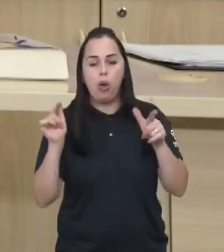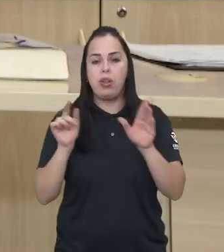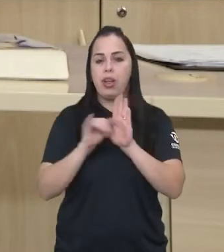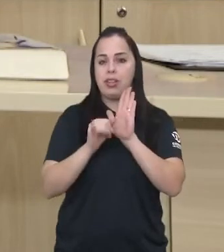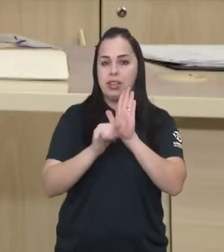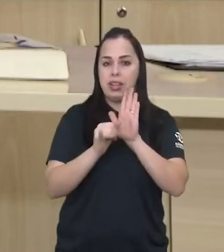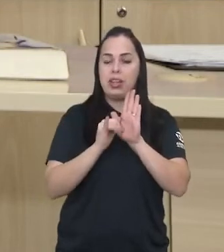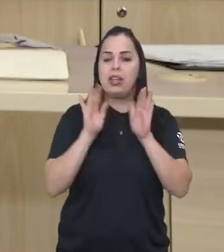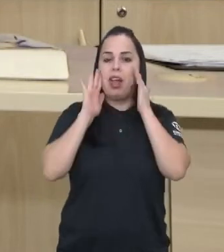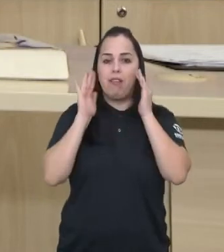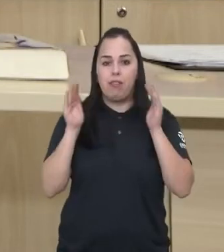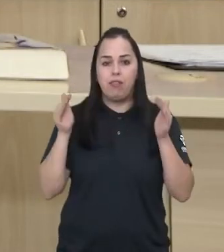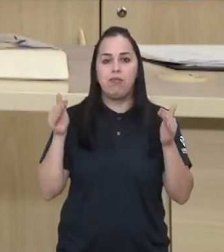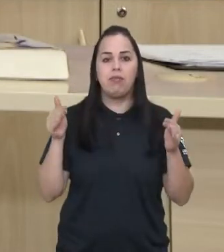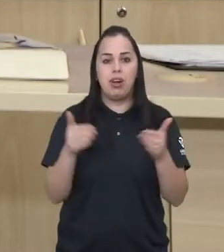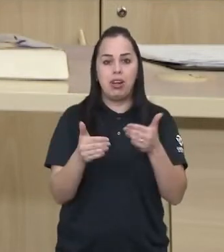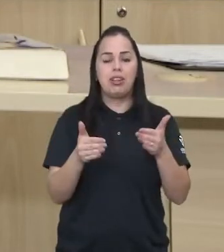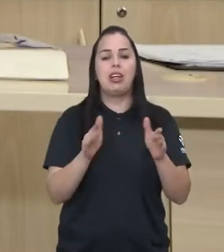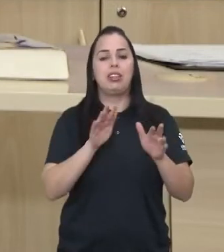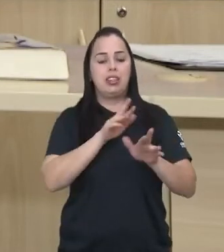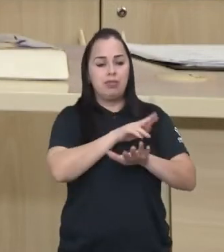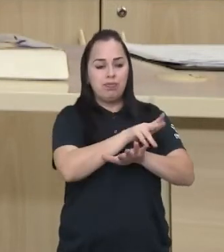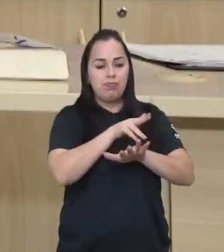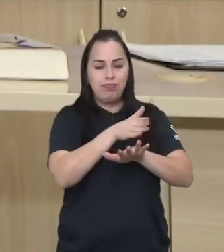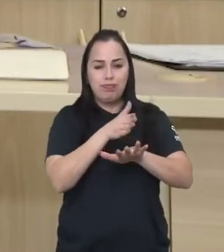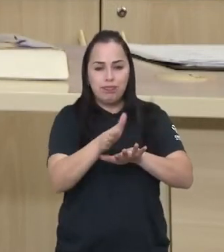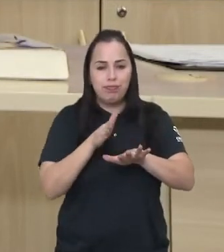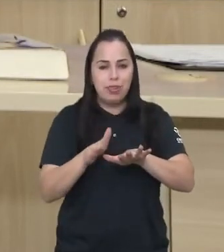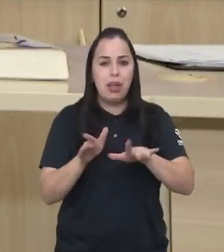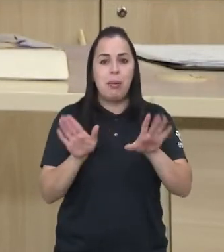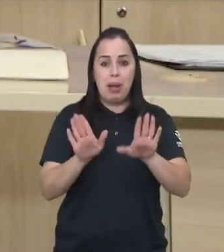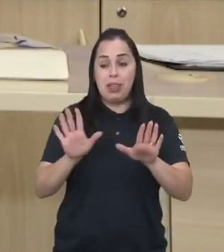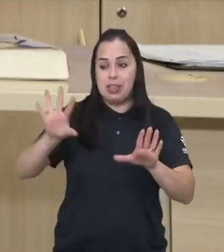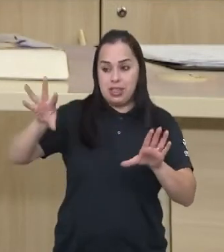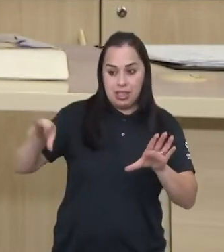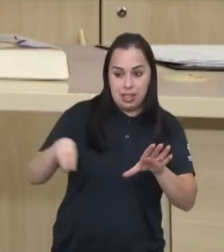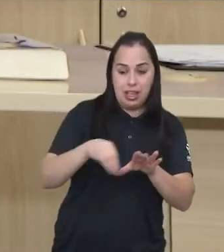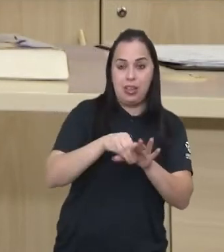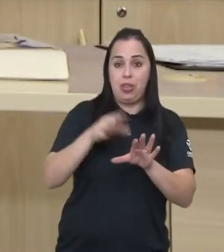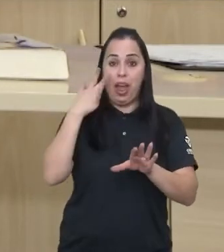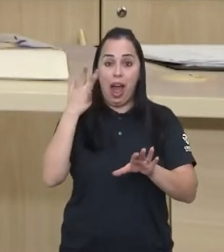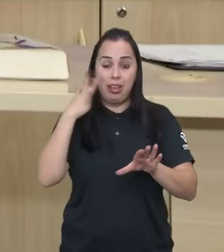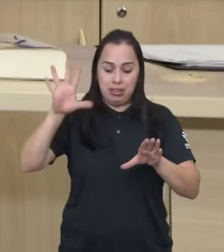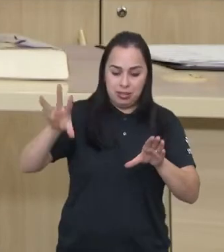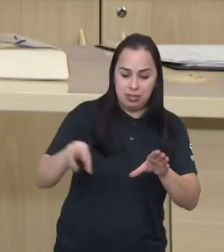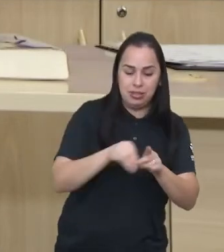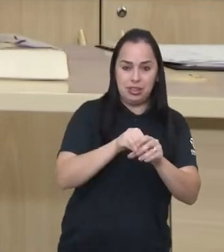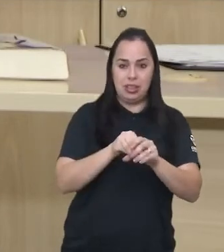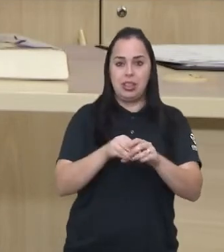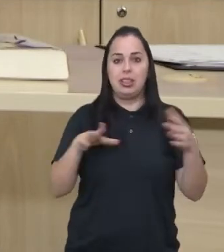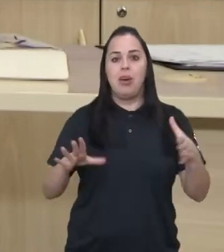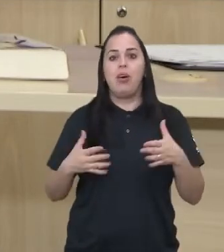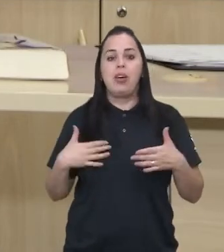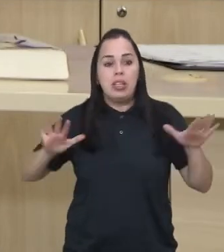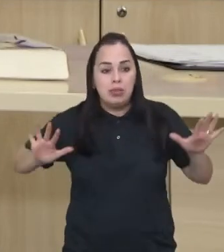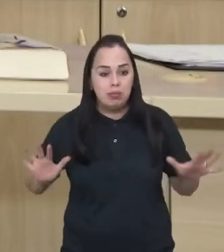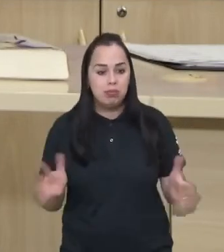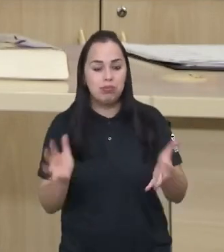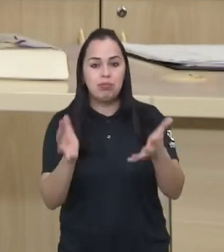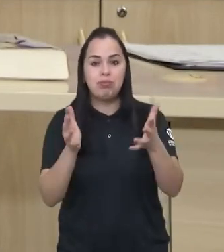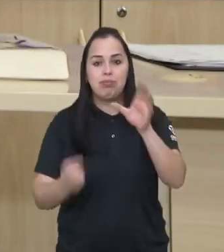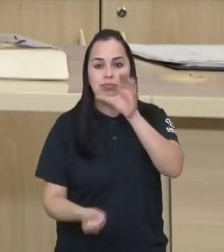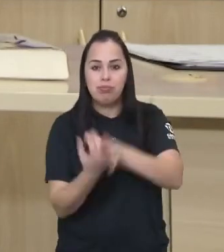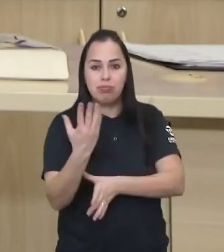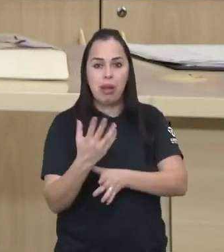que também são voltados para várias áreas, mas que as artes cênicas entram ali também. Então, com isso, a gente estimula a criação, né? Não